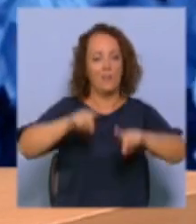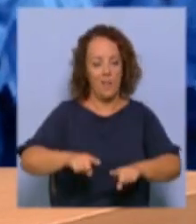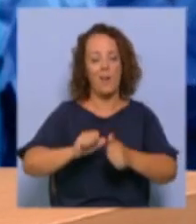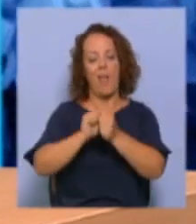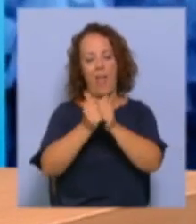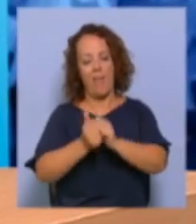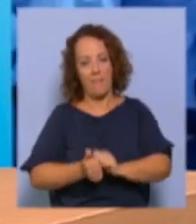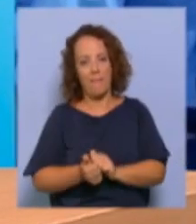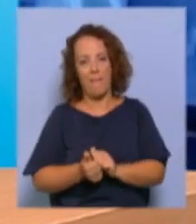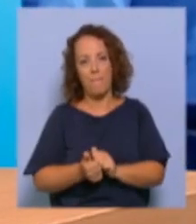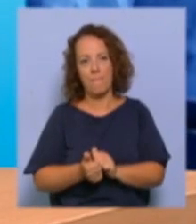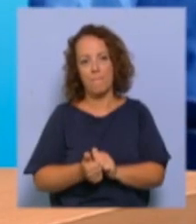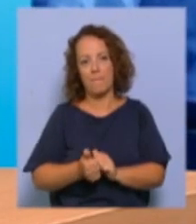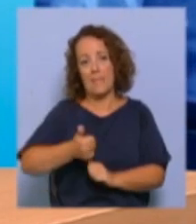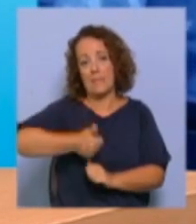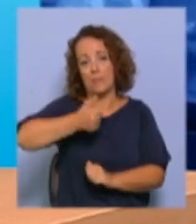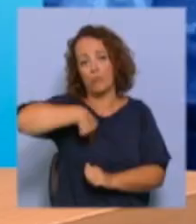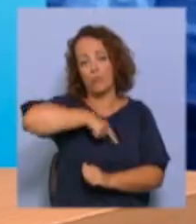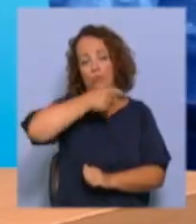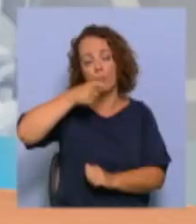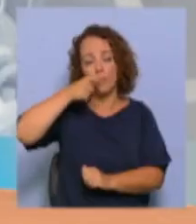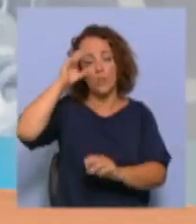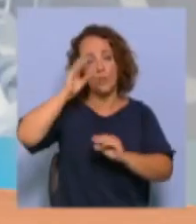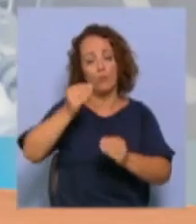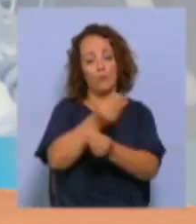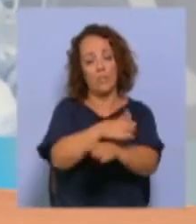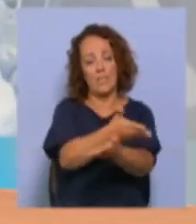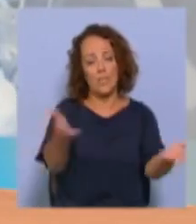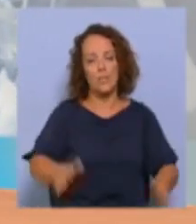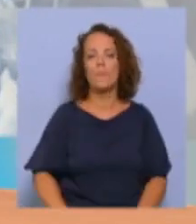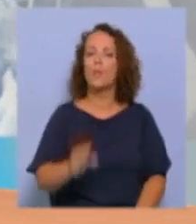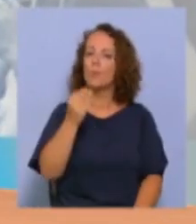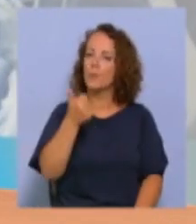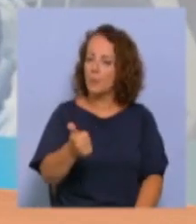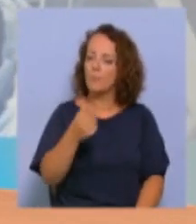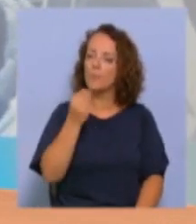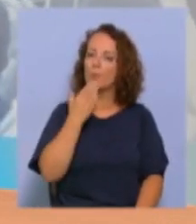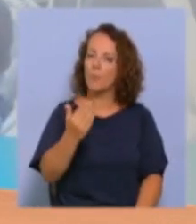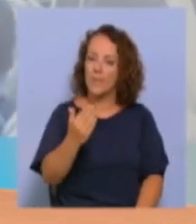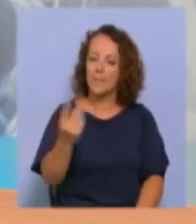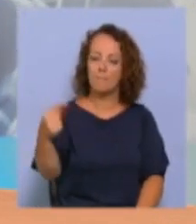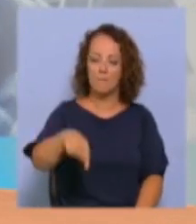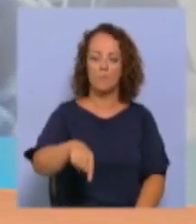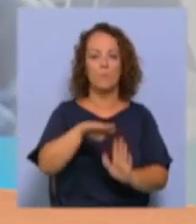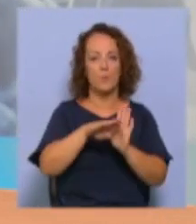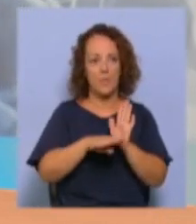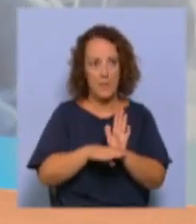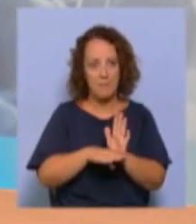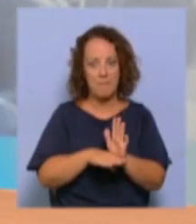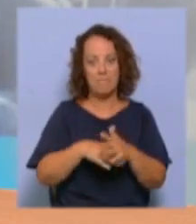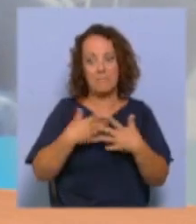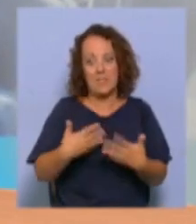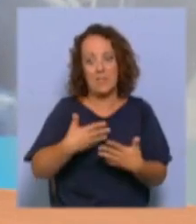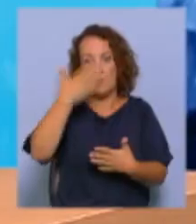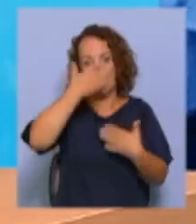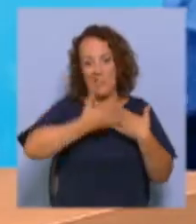portanto, termos de chegar àquilo que são os nossos compromissos educativos com os nossos miúdos. Muito bem, Fernando Magalhães, muito obrigado por ter estado aqui. Obrigado nestes dias que são